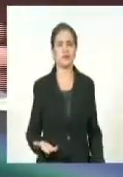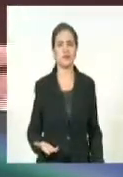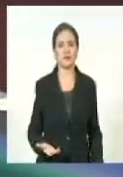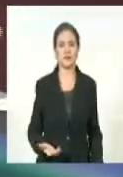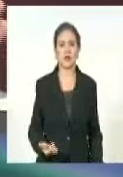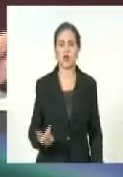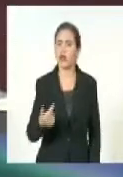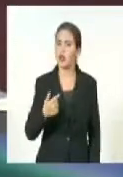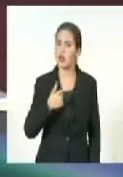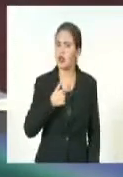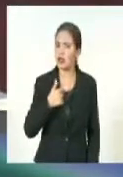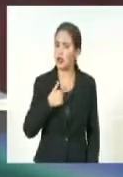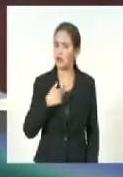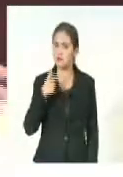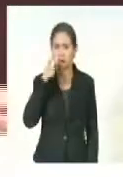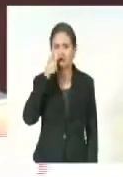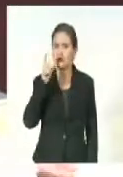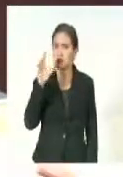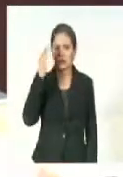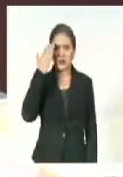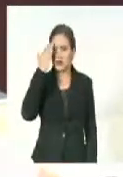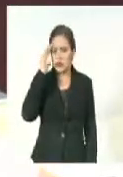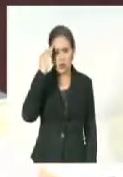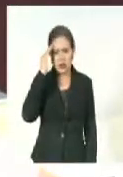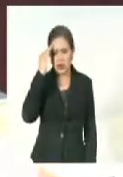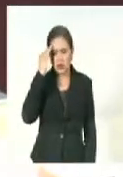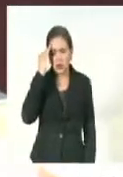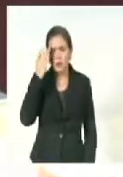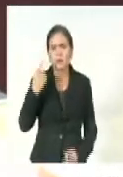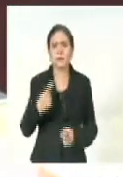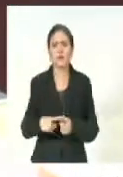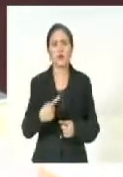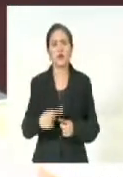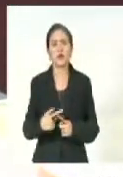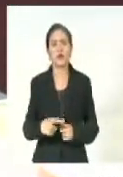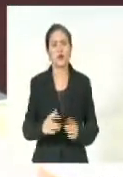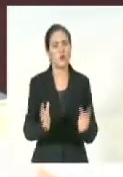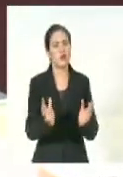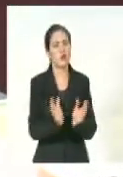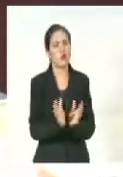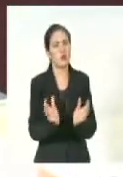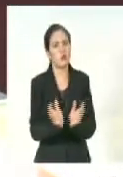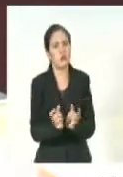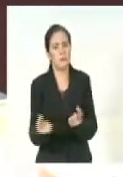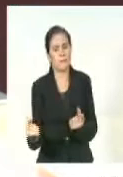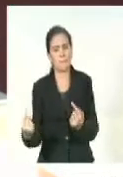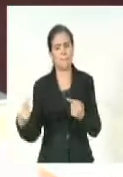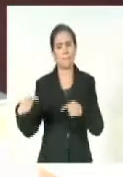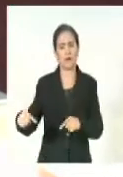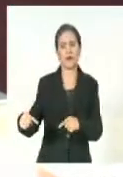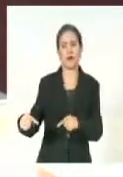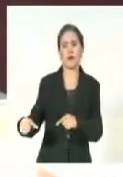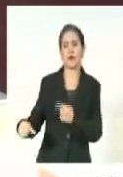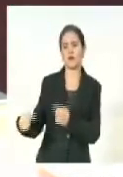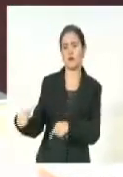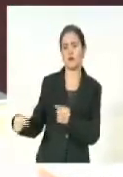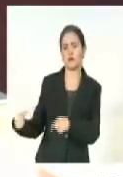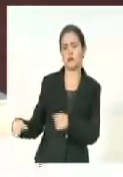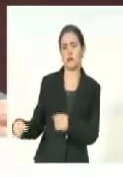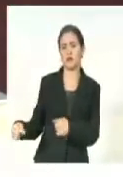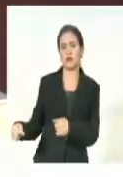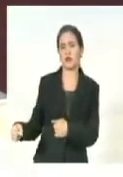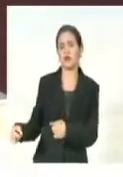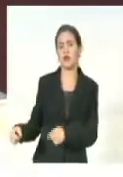o julgamento que a oposição está fazendo quando fala de ilusão